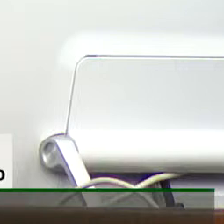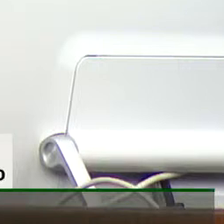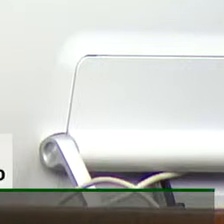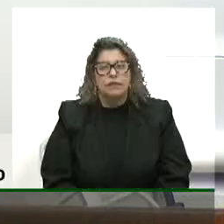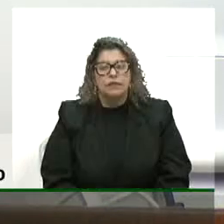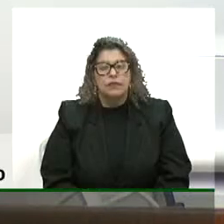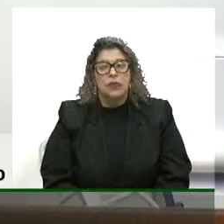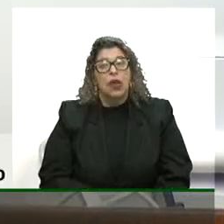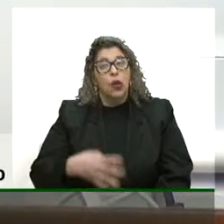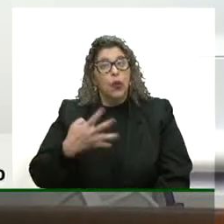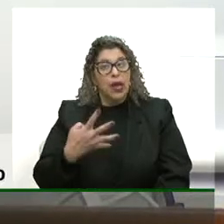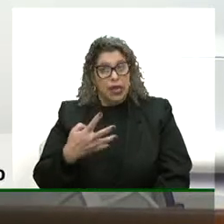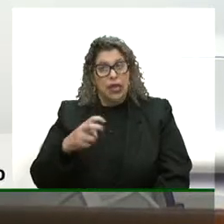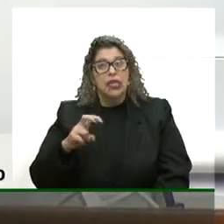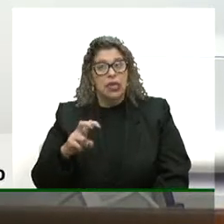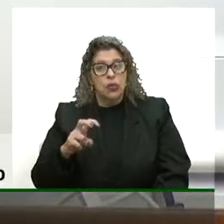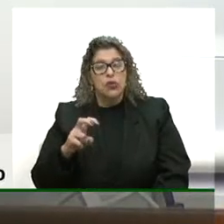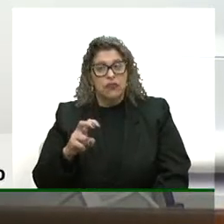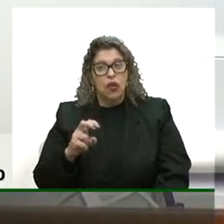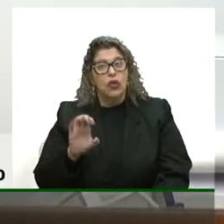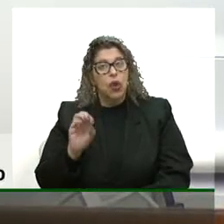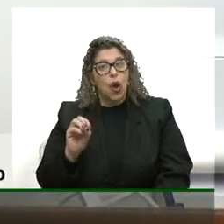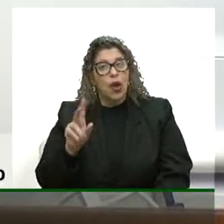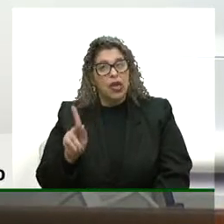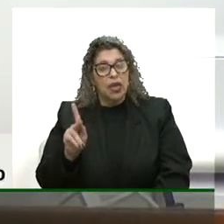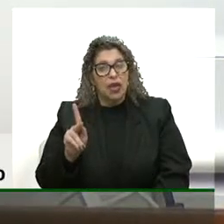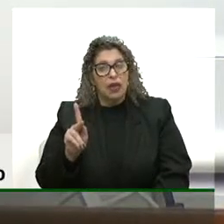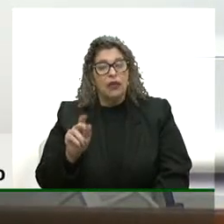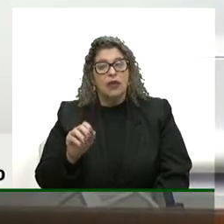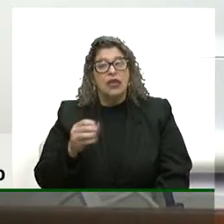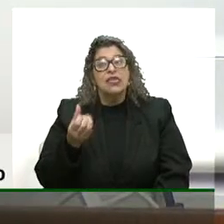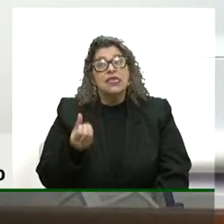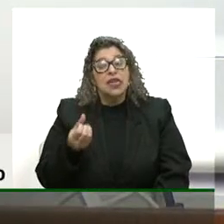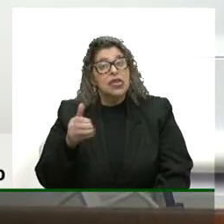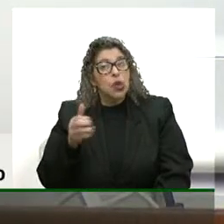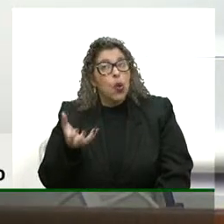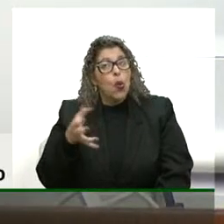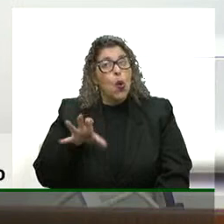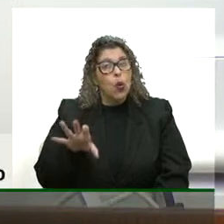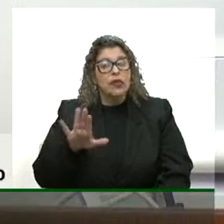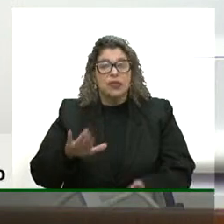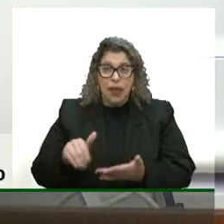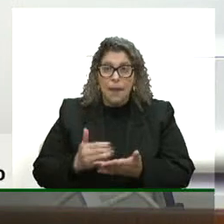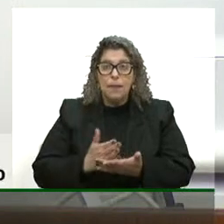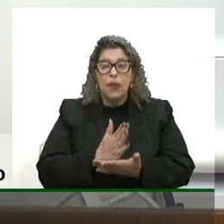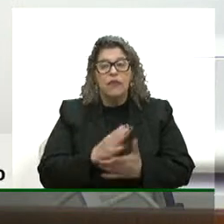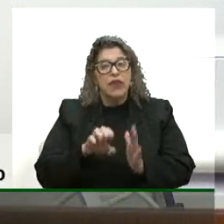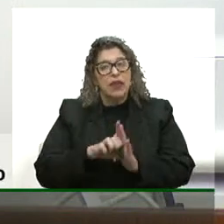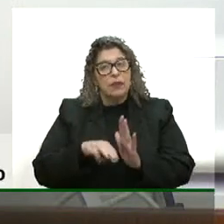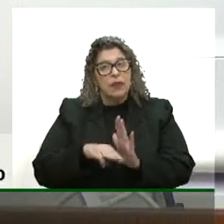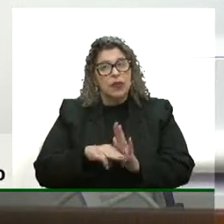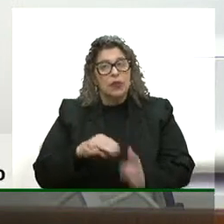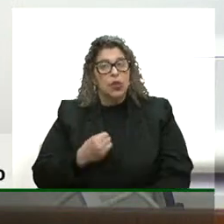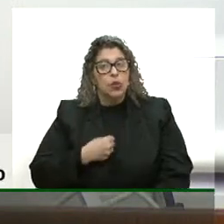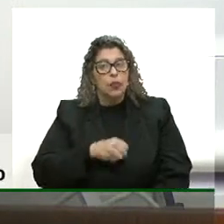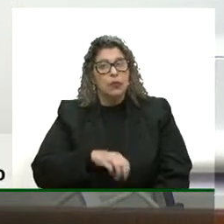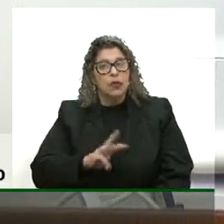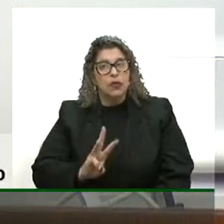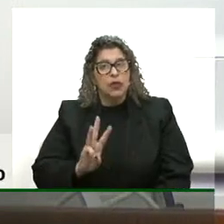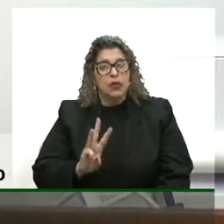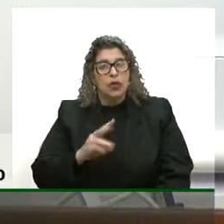Com 42 votos favoráveis e 6 votos contrários, está aprovada a emenda de número 3 ao